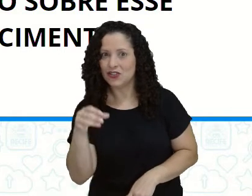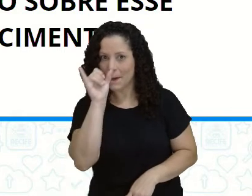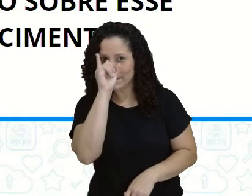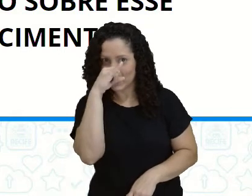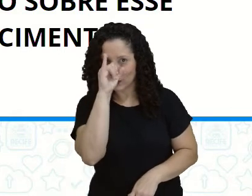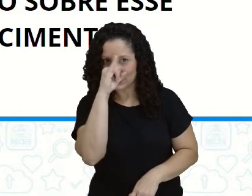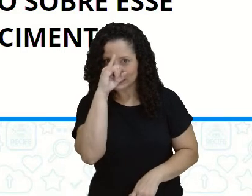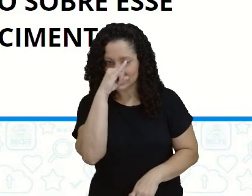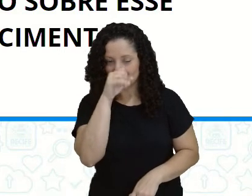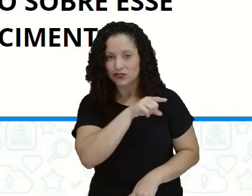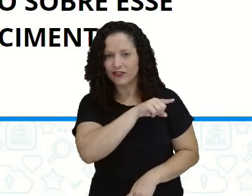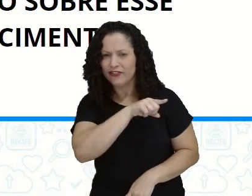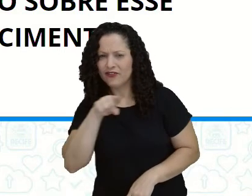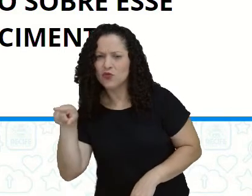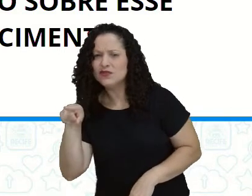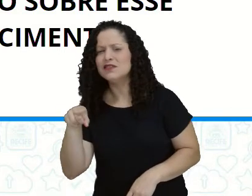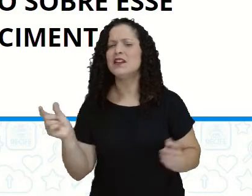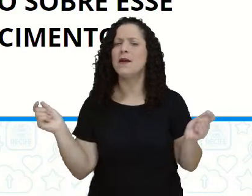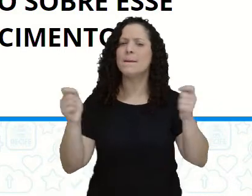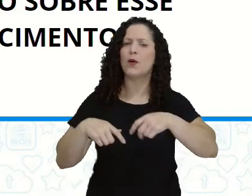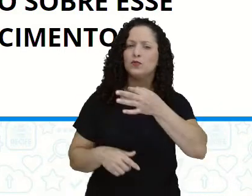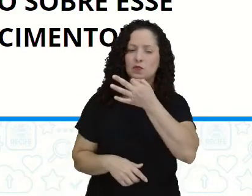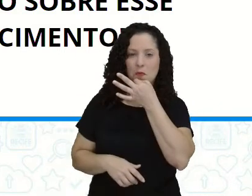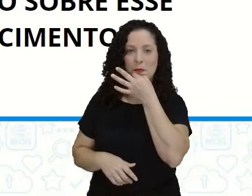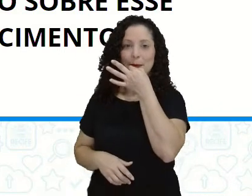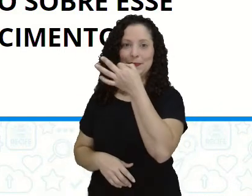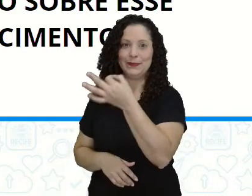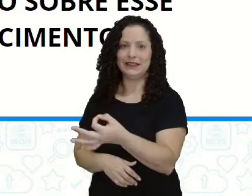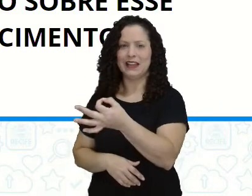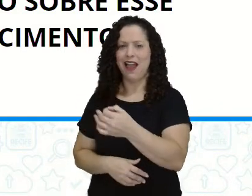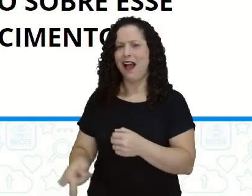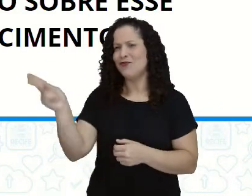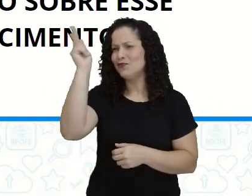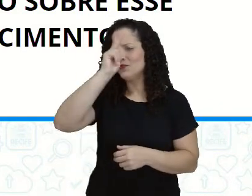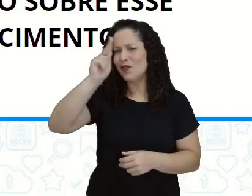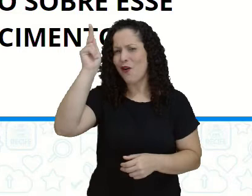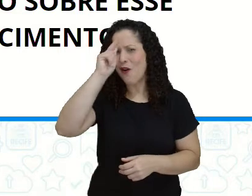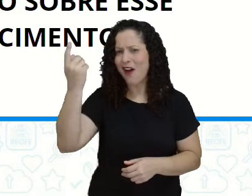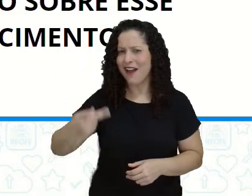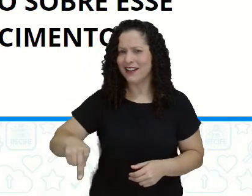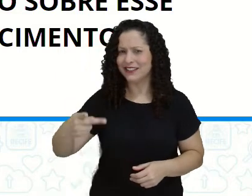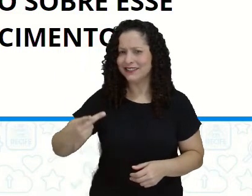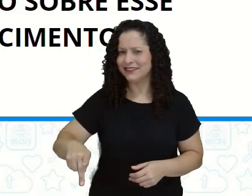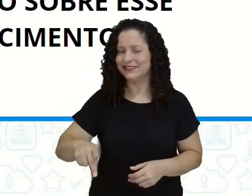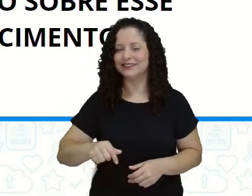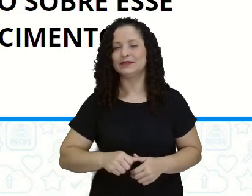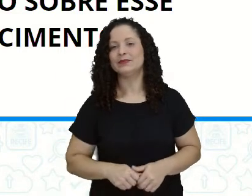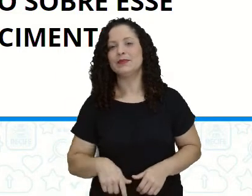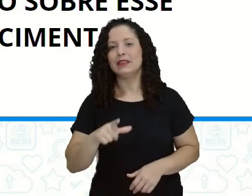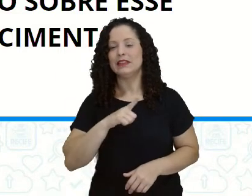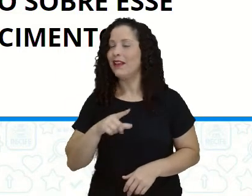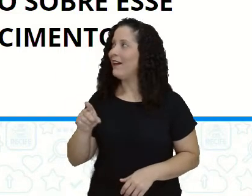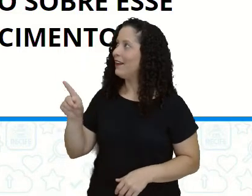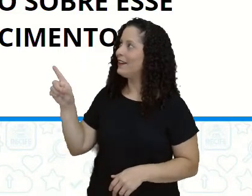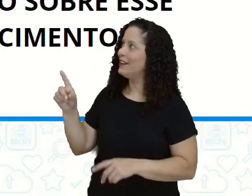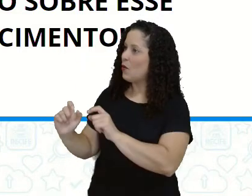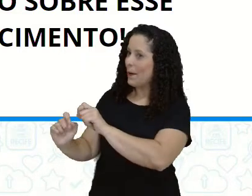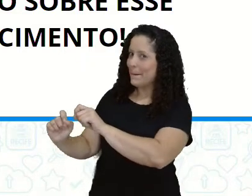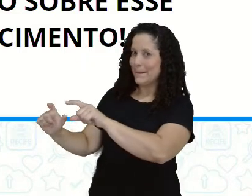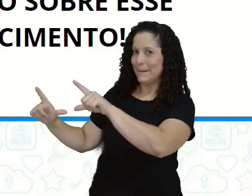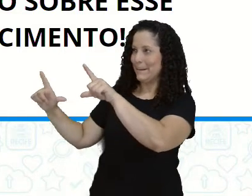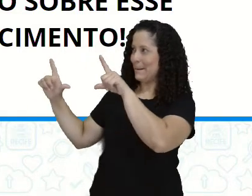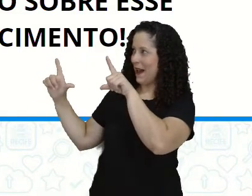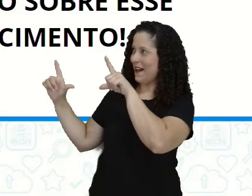você poderá dar a sua opinião sobre esse acontecimento. Olha, eu já trago aí uma imagem de um porquinho